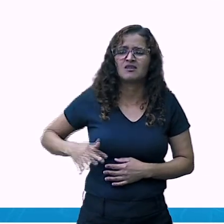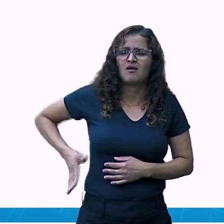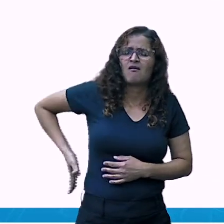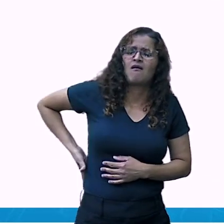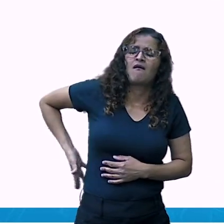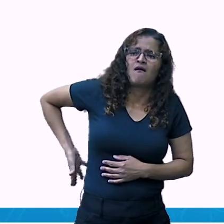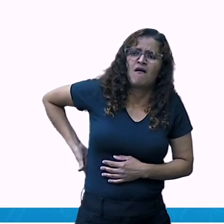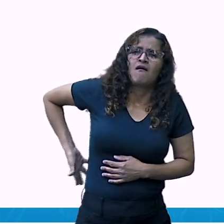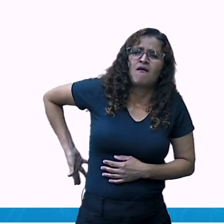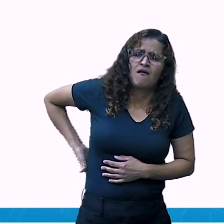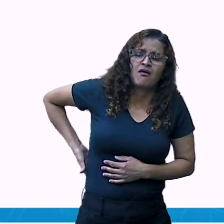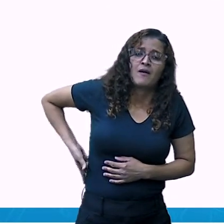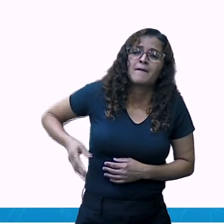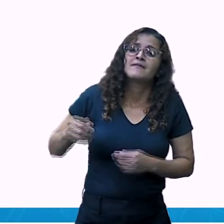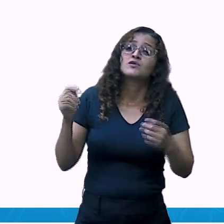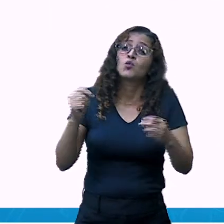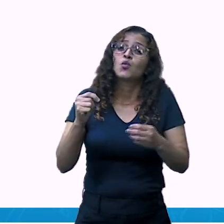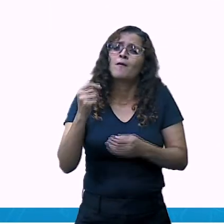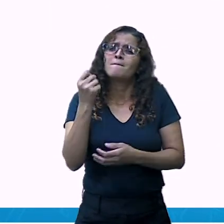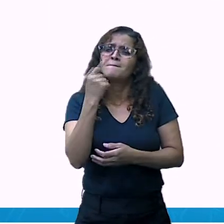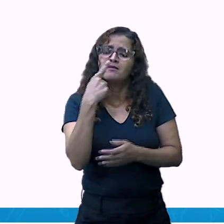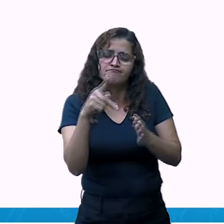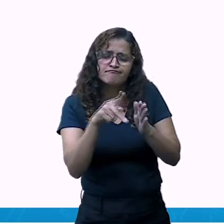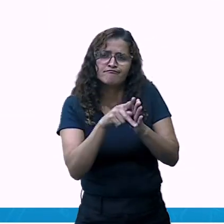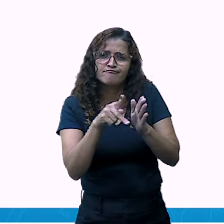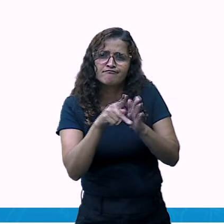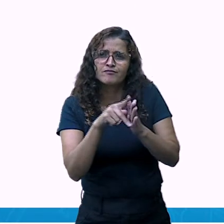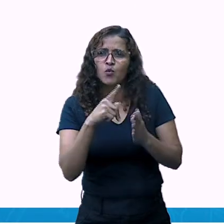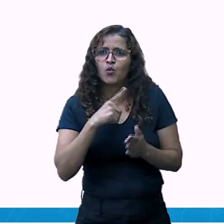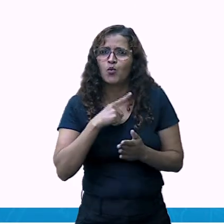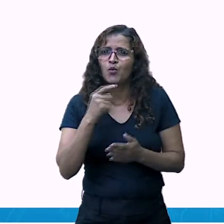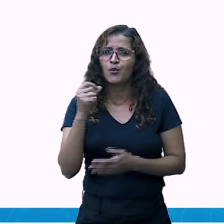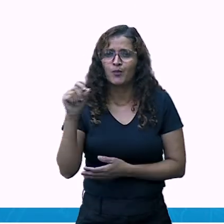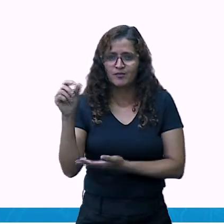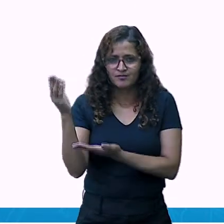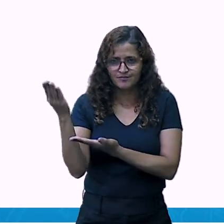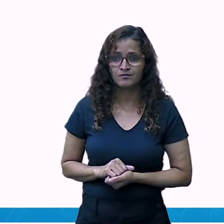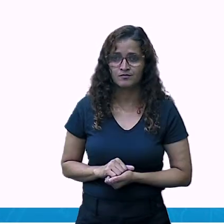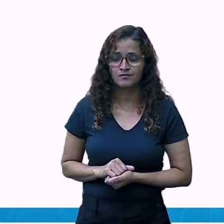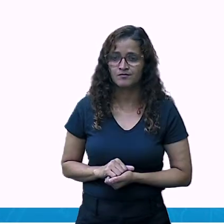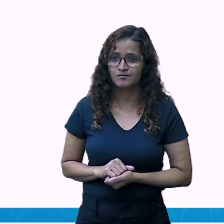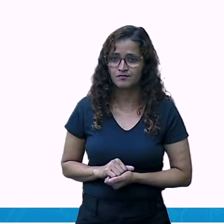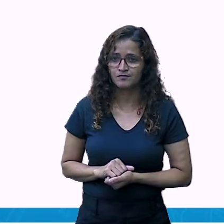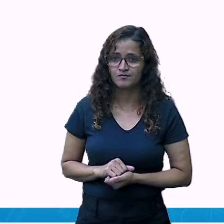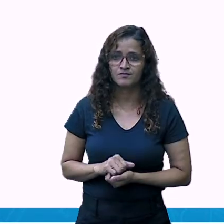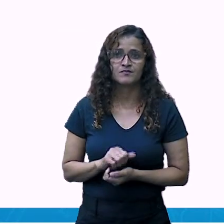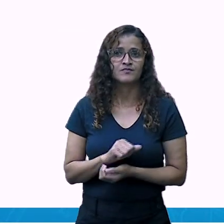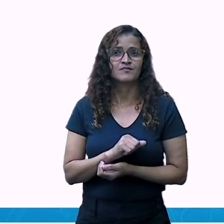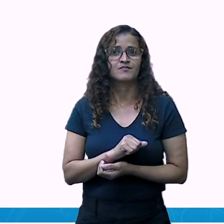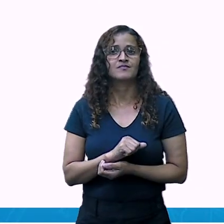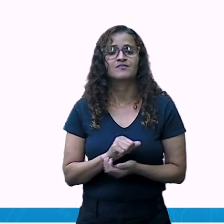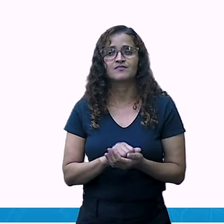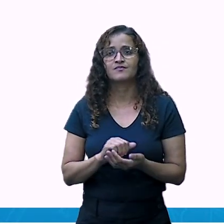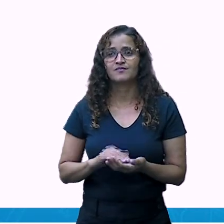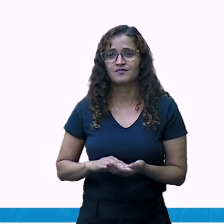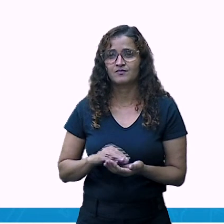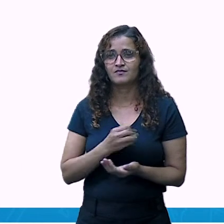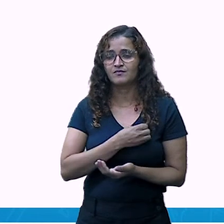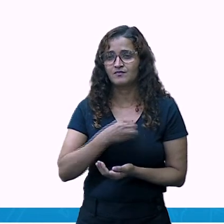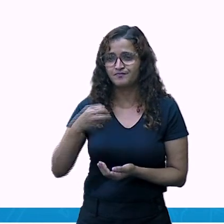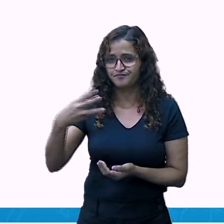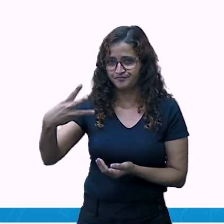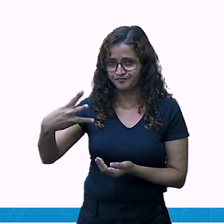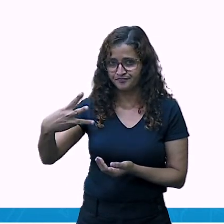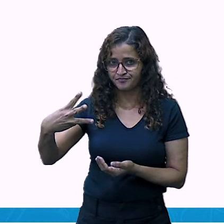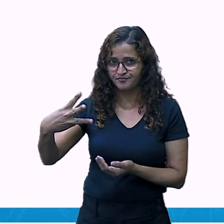pulmão. Então, você precisa de quê? De um antibiótico. Atividade de número